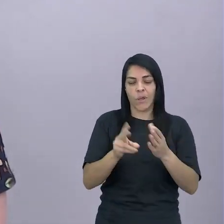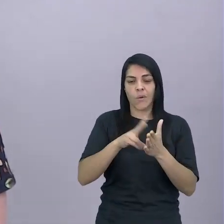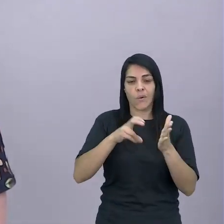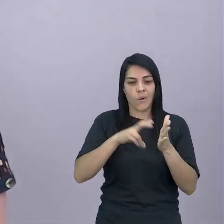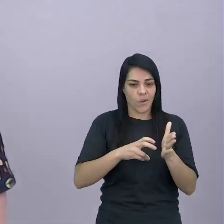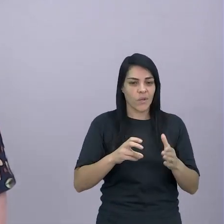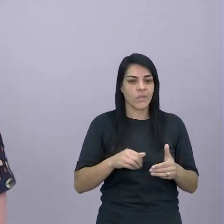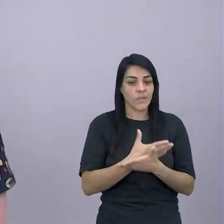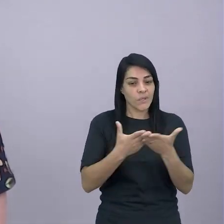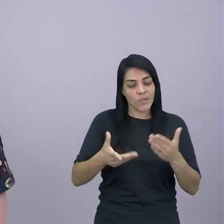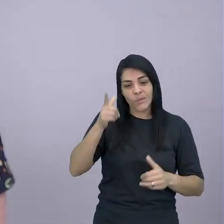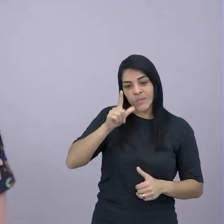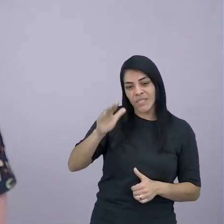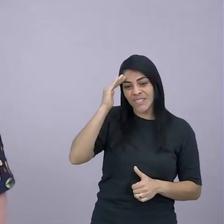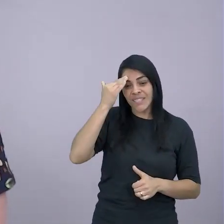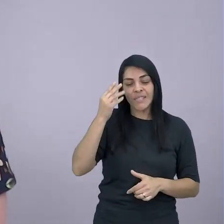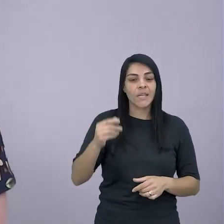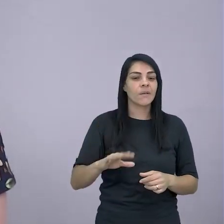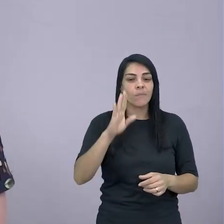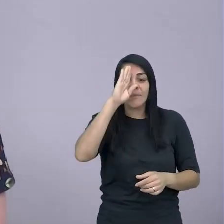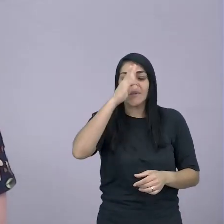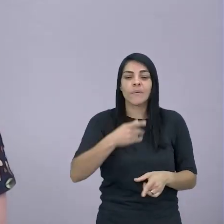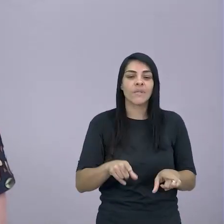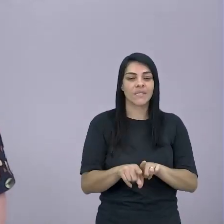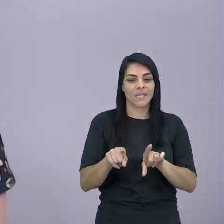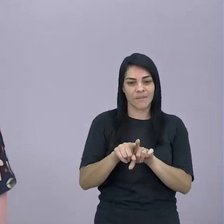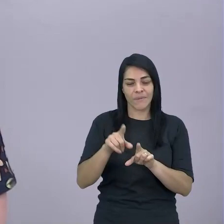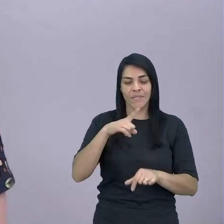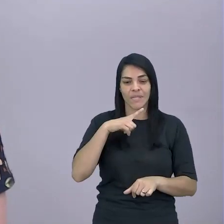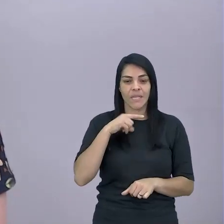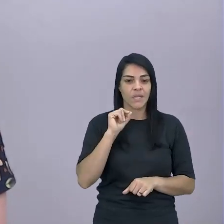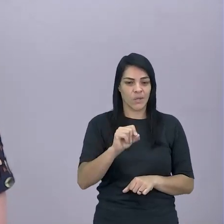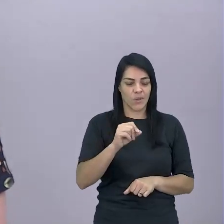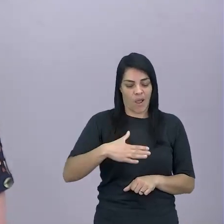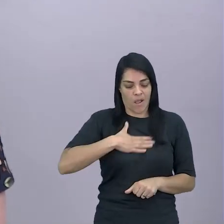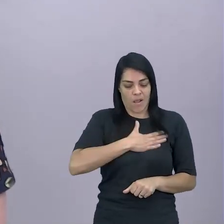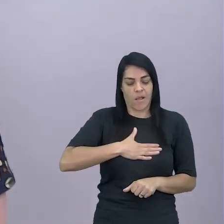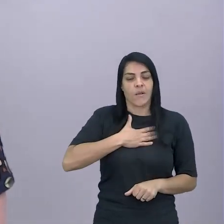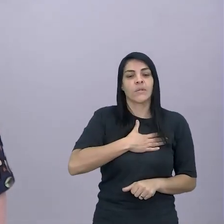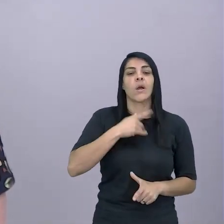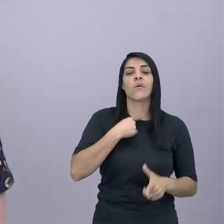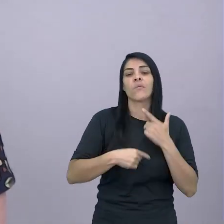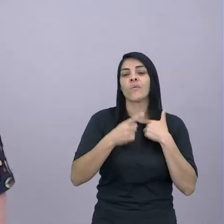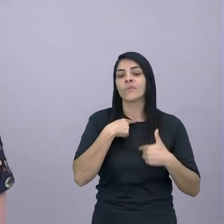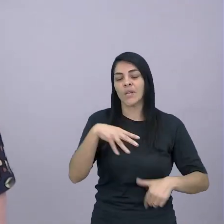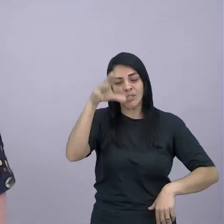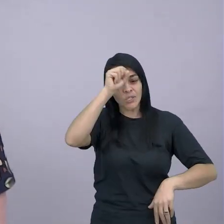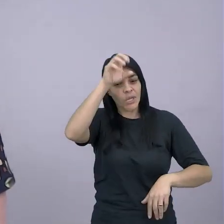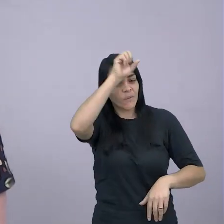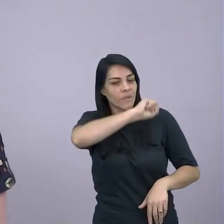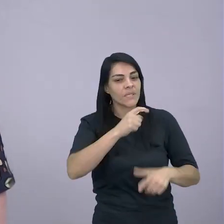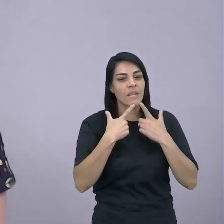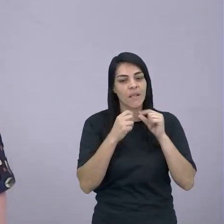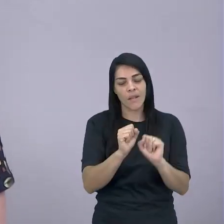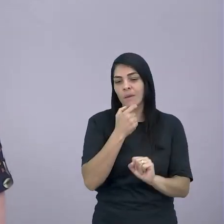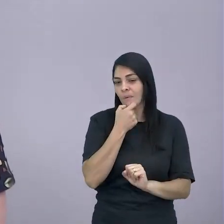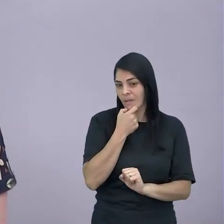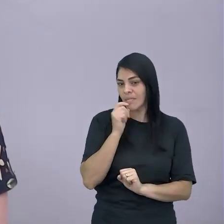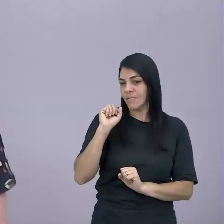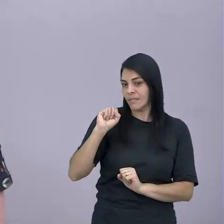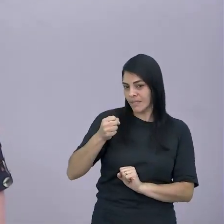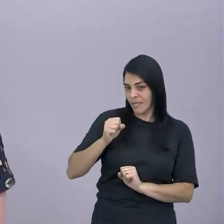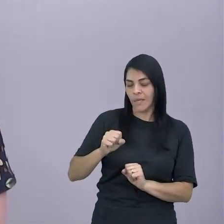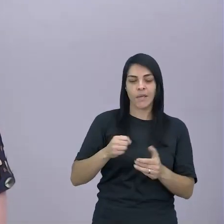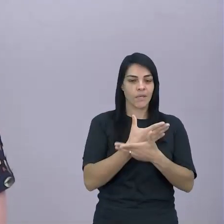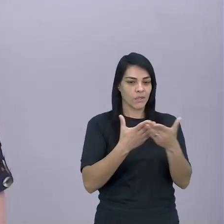vocabulários, de estar entendendo e principalmente de ter esse gosto, essa vontade de aprender a língua inglesa. É isso que a